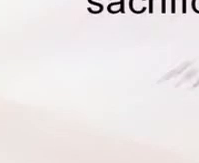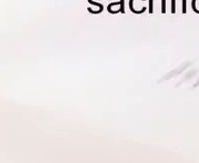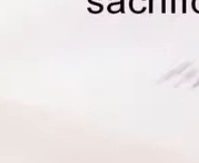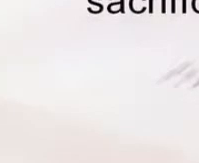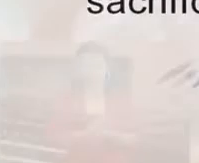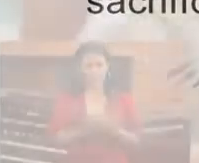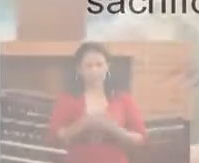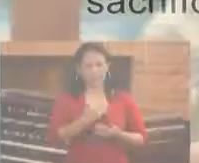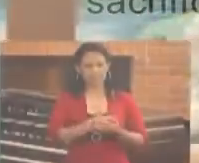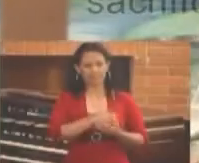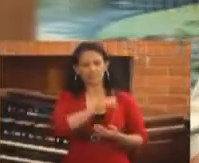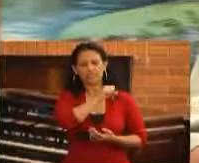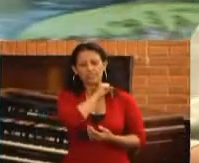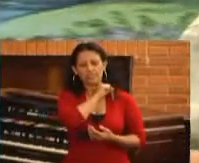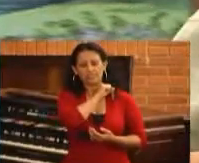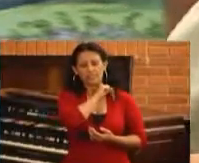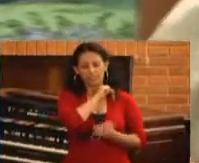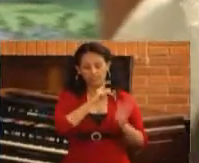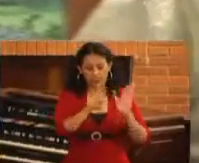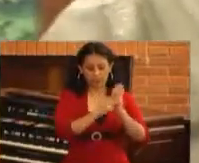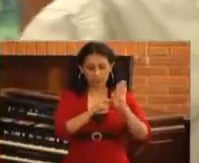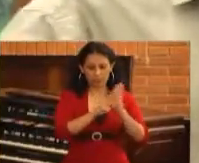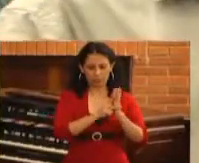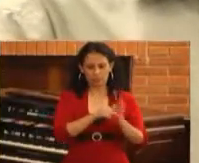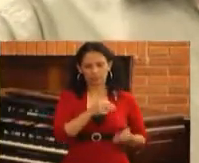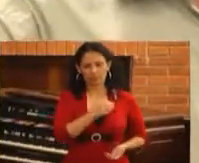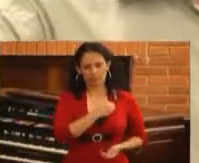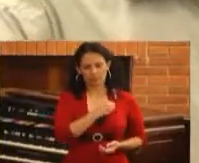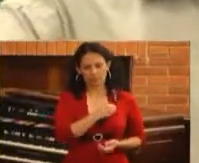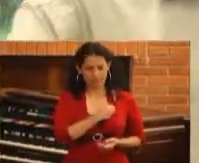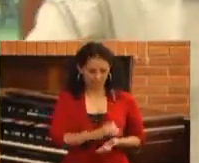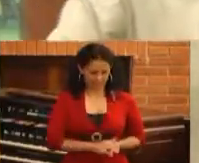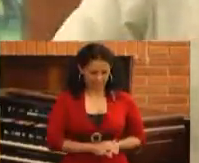mesmo o pecado. Aqui está.